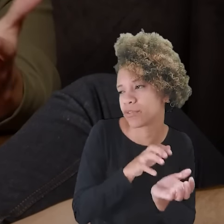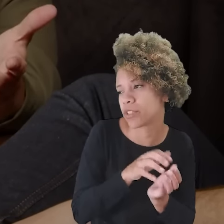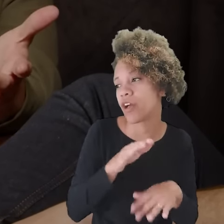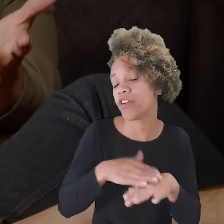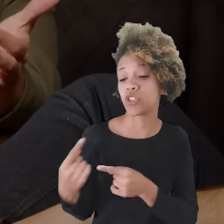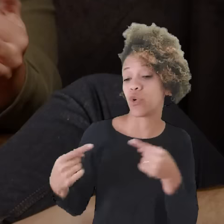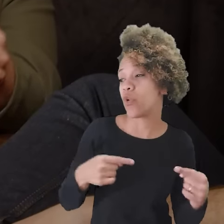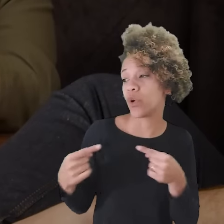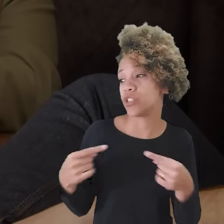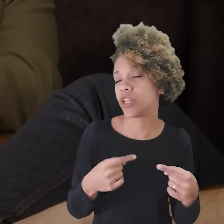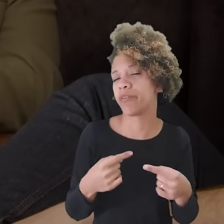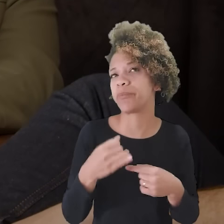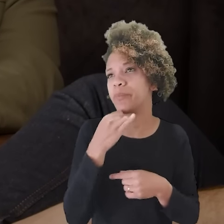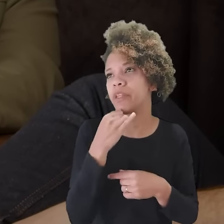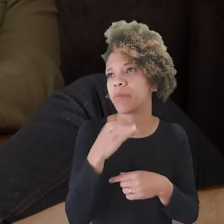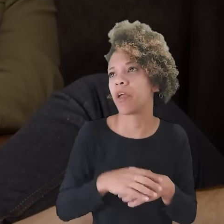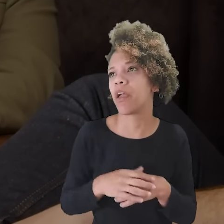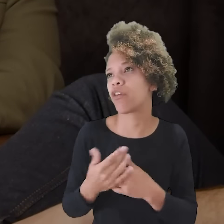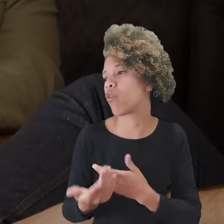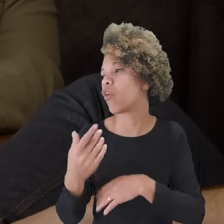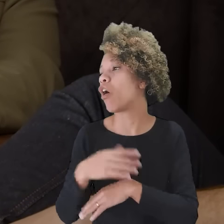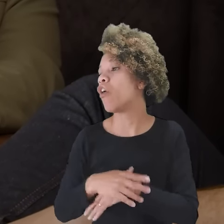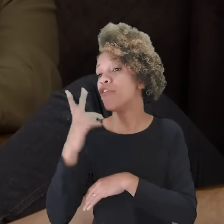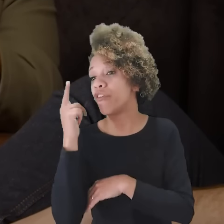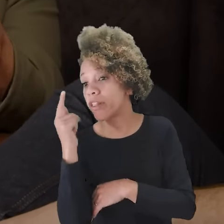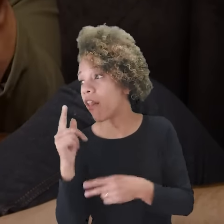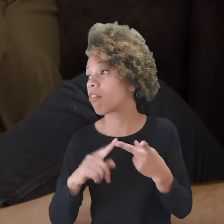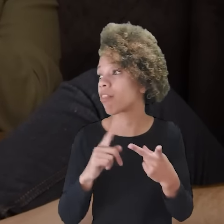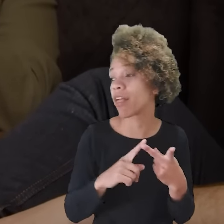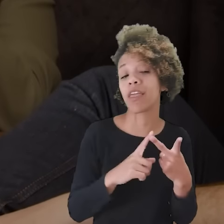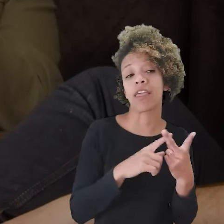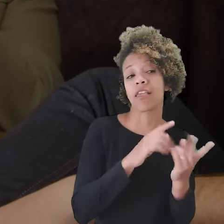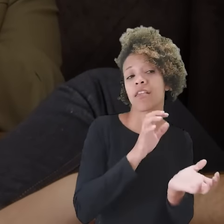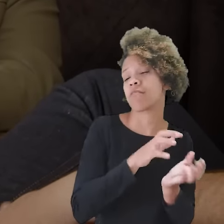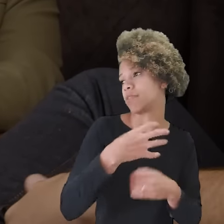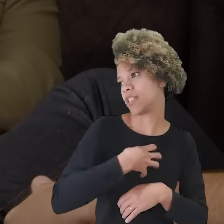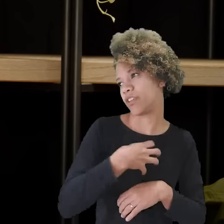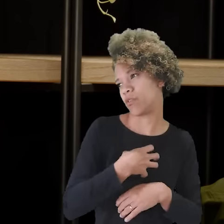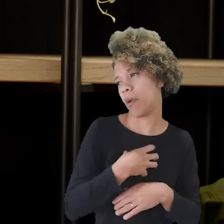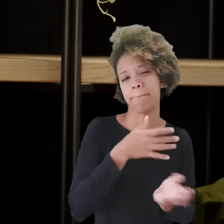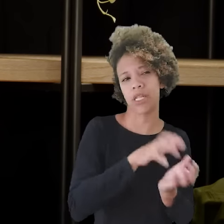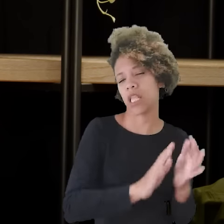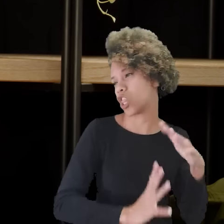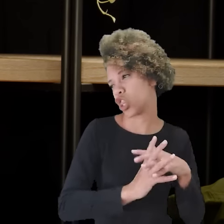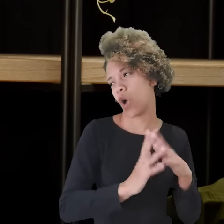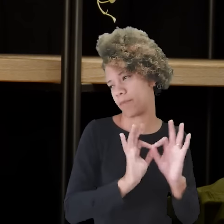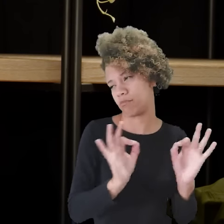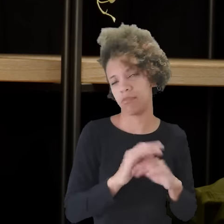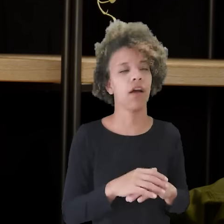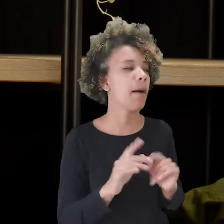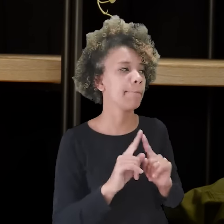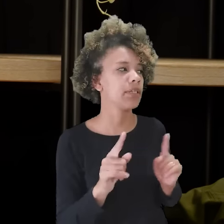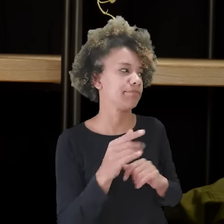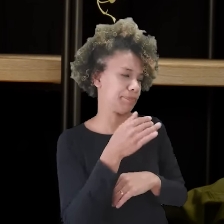a Richard do recifense é com Fortaleza e Salvador para dizer que recife que é a mais de todos então mas tem uma diferença que eu acho muito curiosa